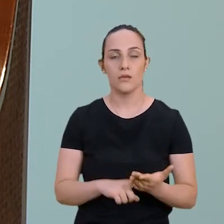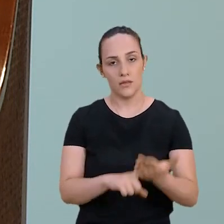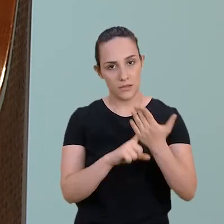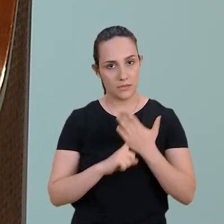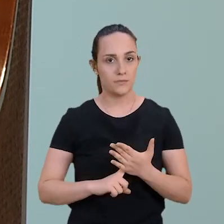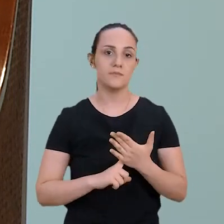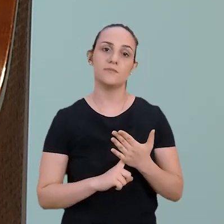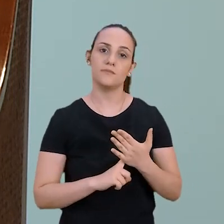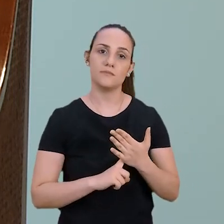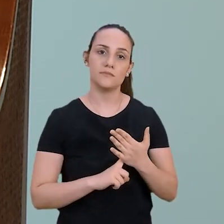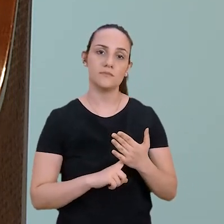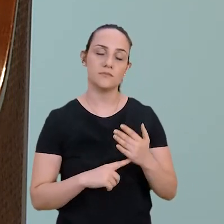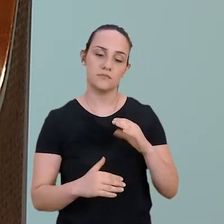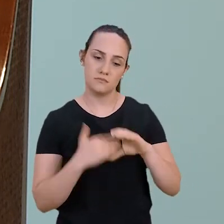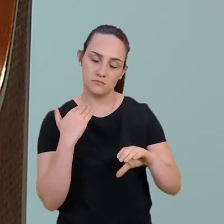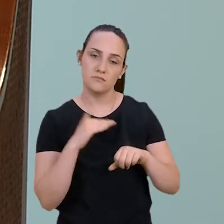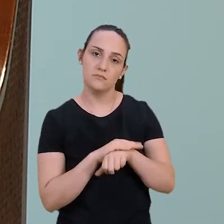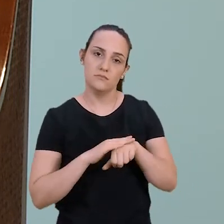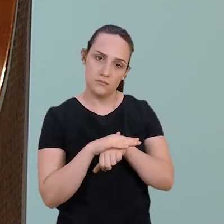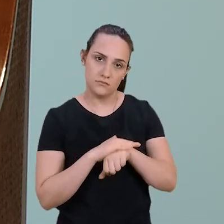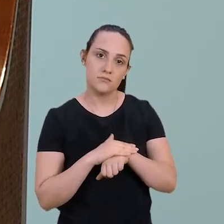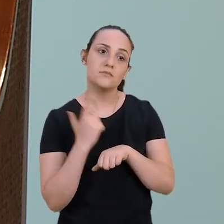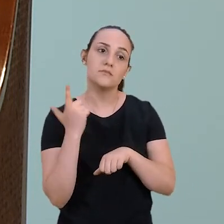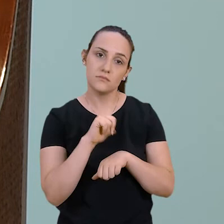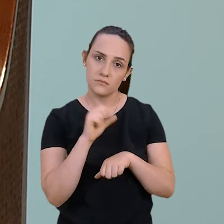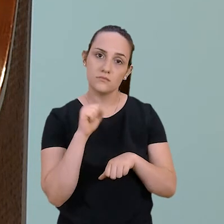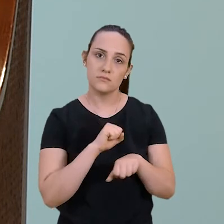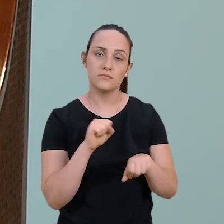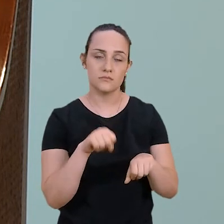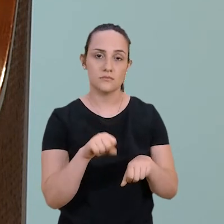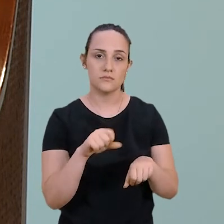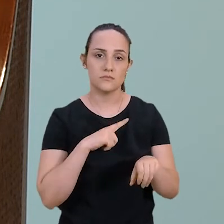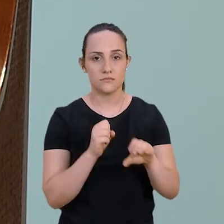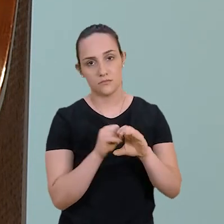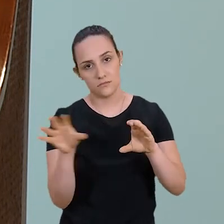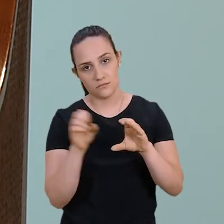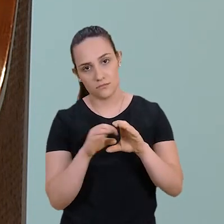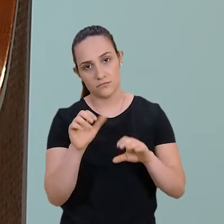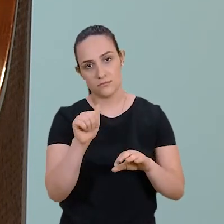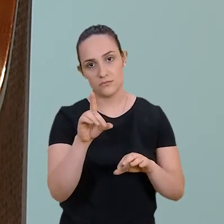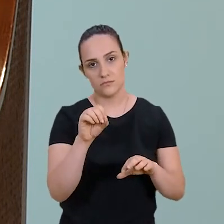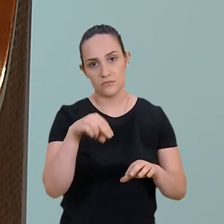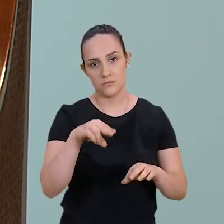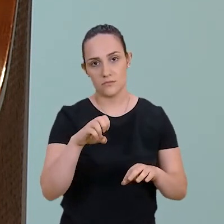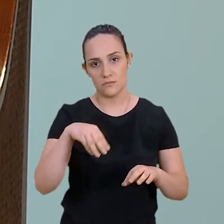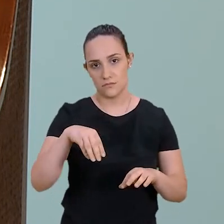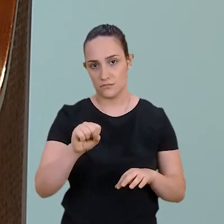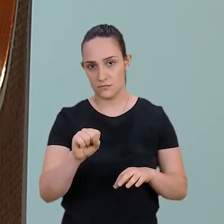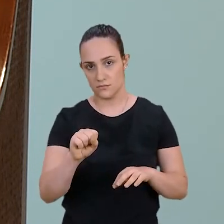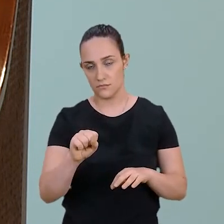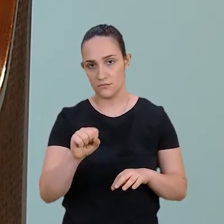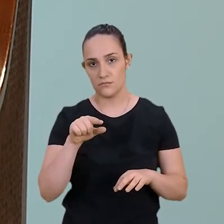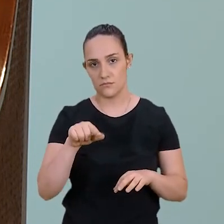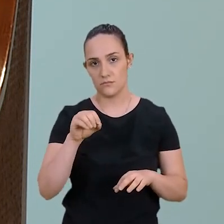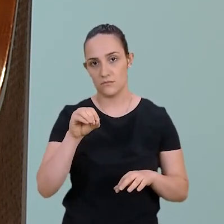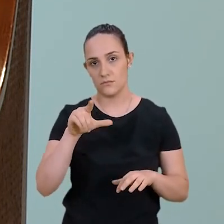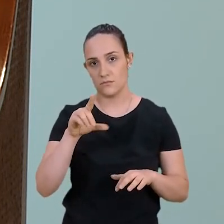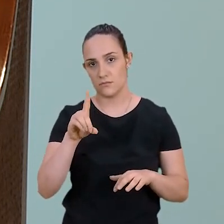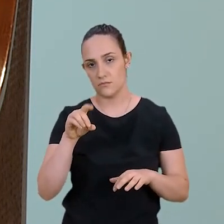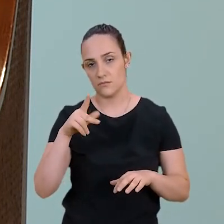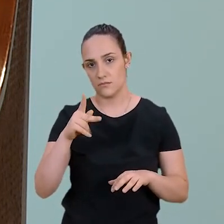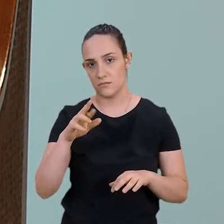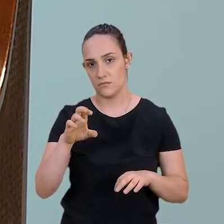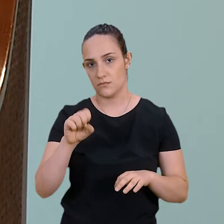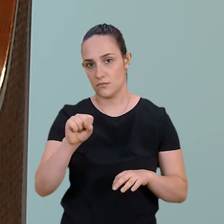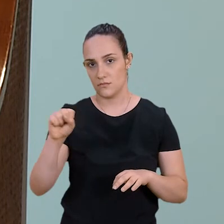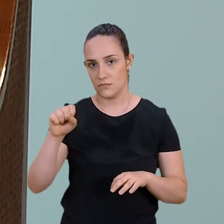gente conversa, a gente tem um blog também, tá? Que é o AdoniMS, wordpress.com. Lá a